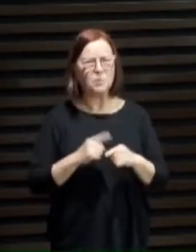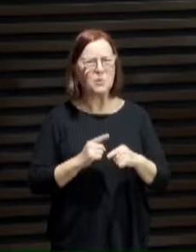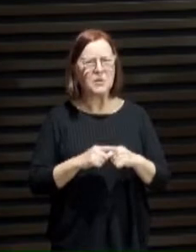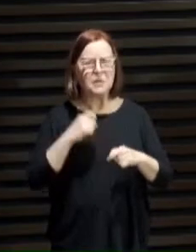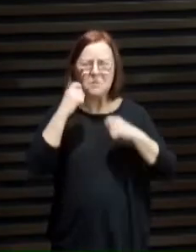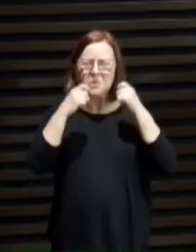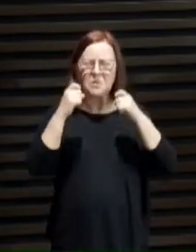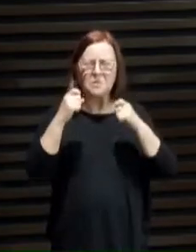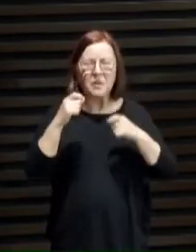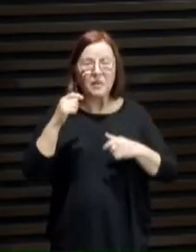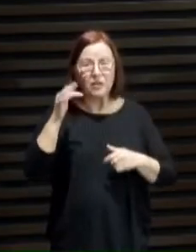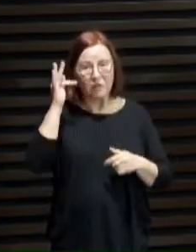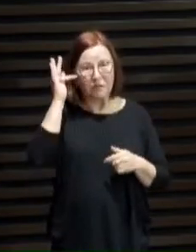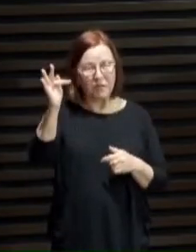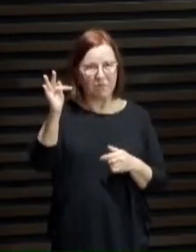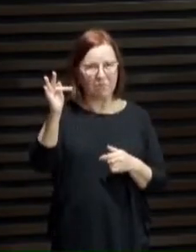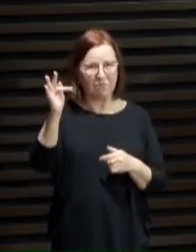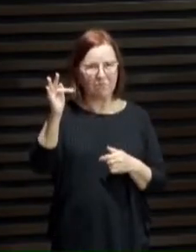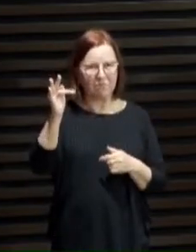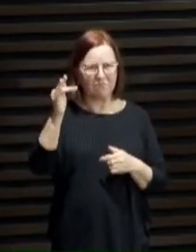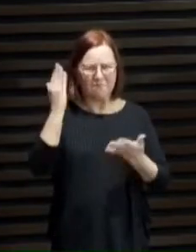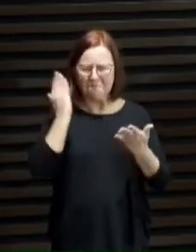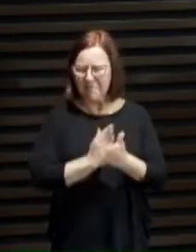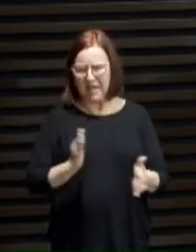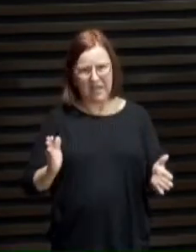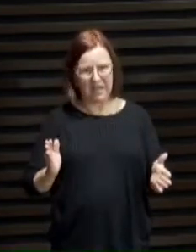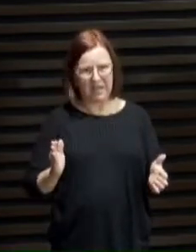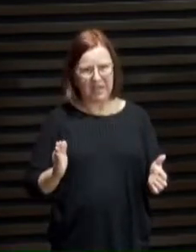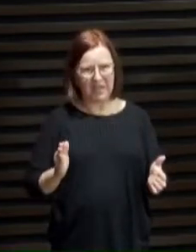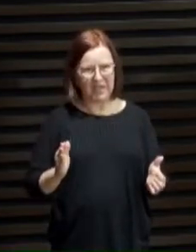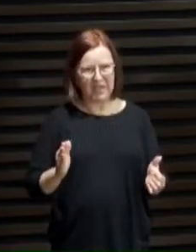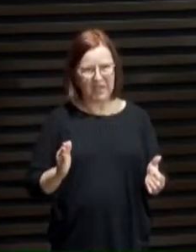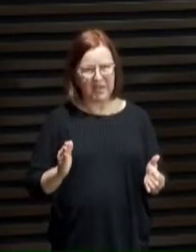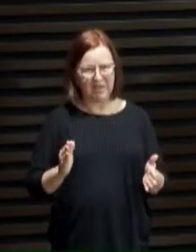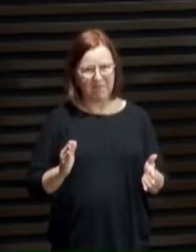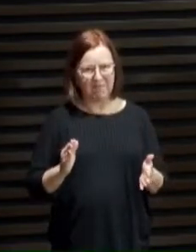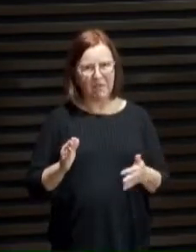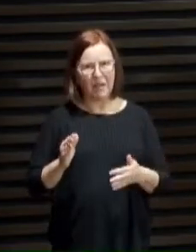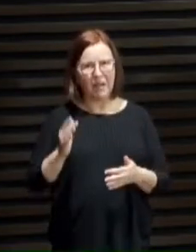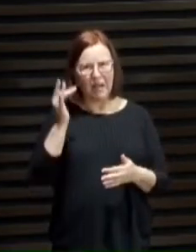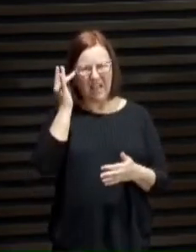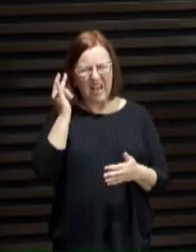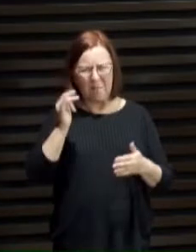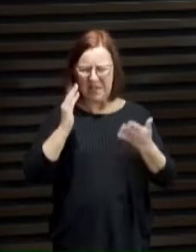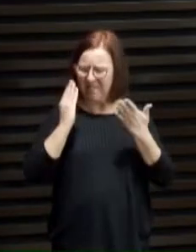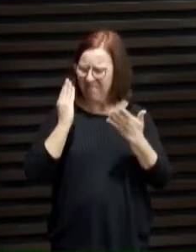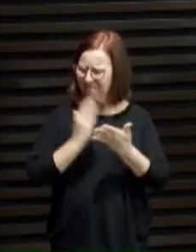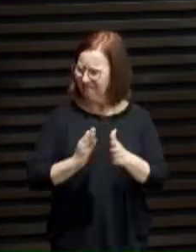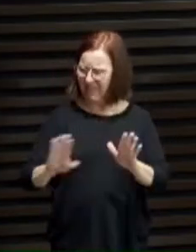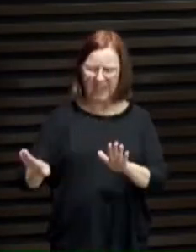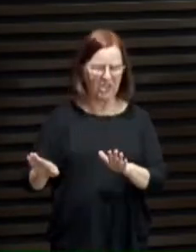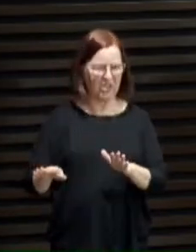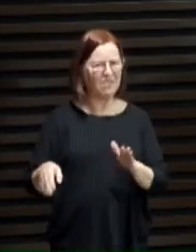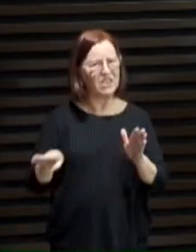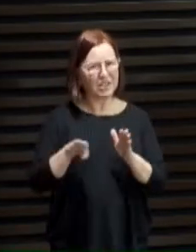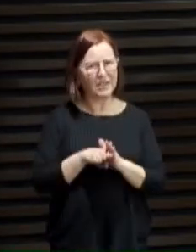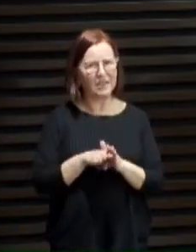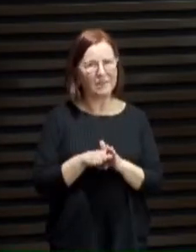amanhã? Basta! Deixa o dia de amanhã para lá, ele vai chegar.